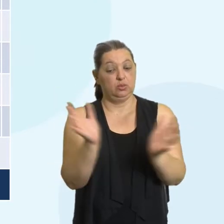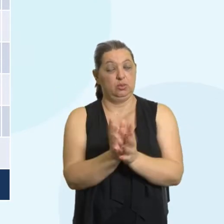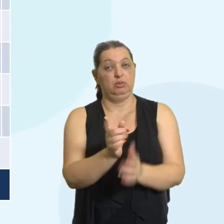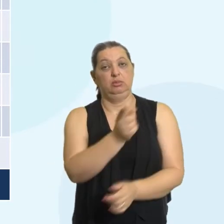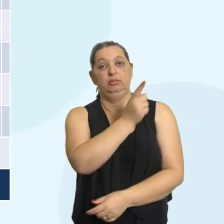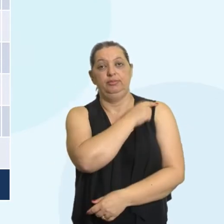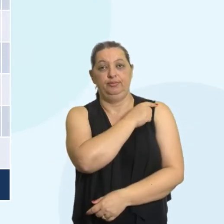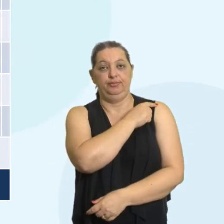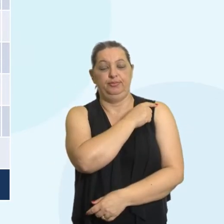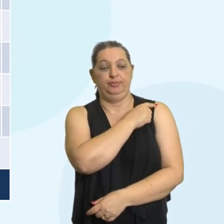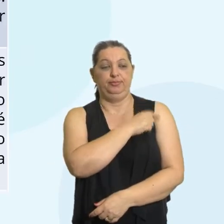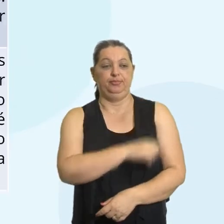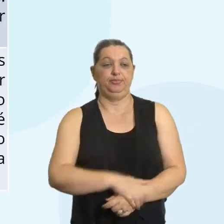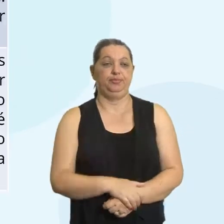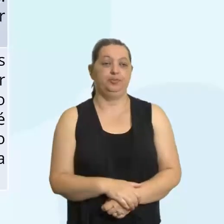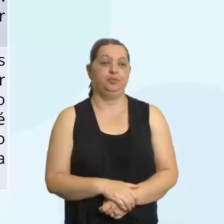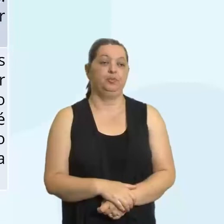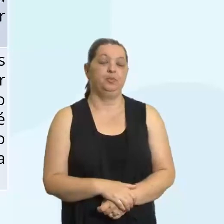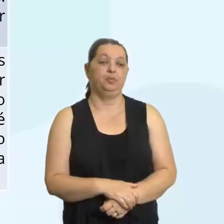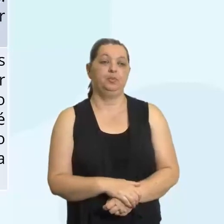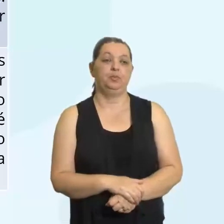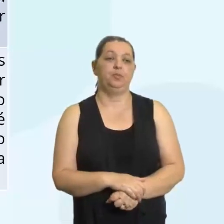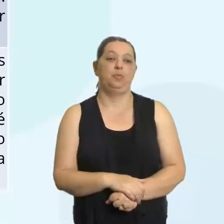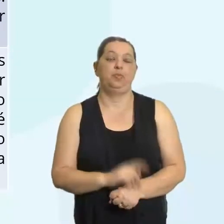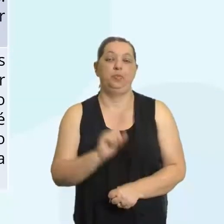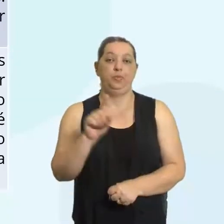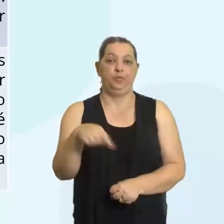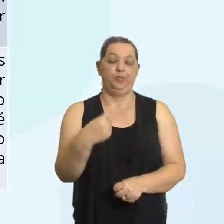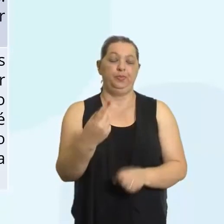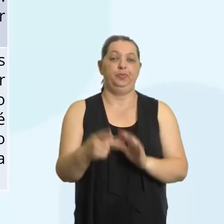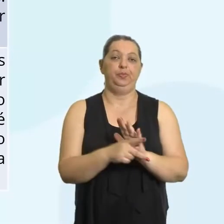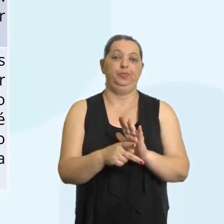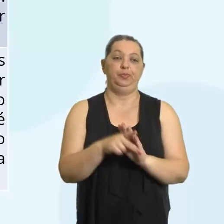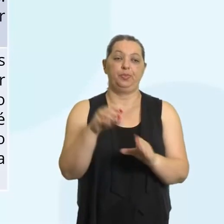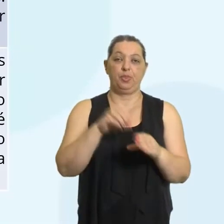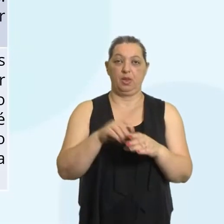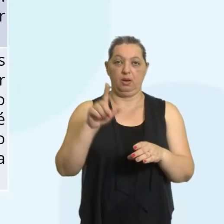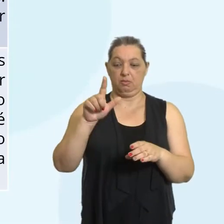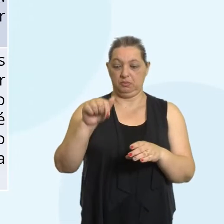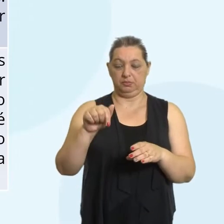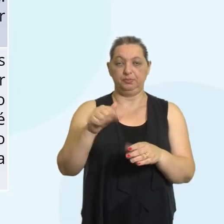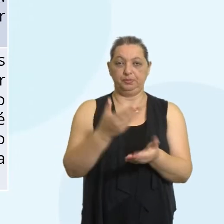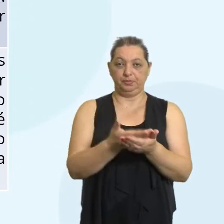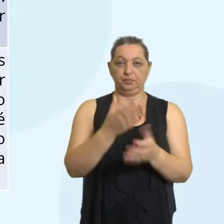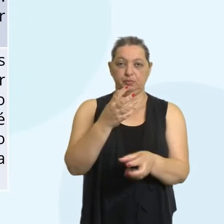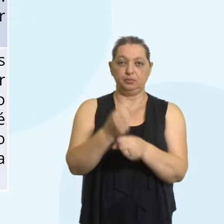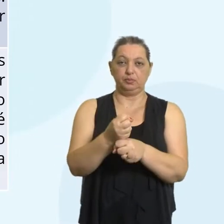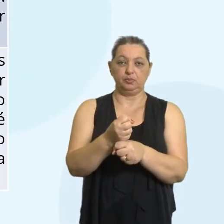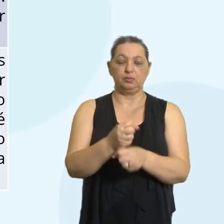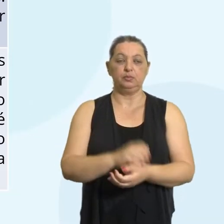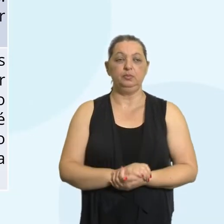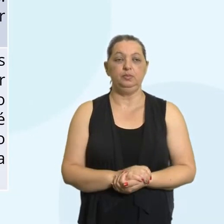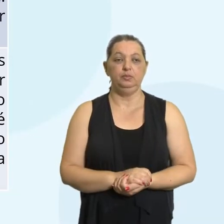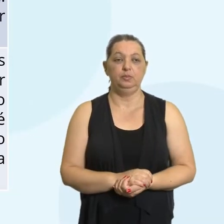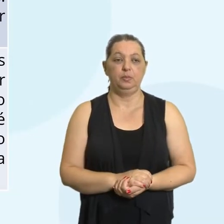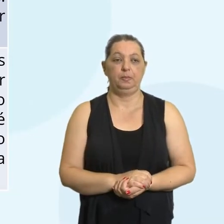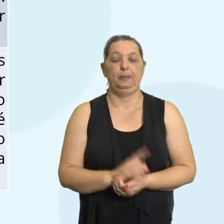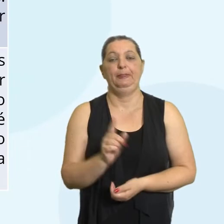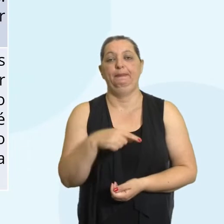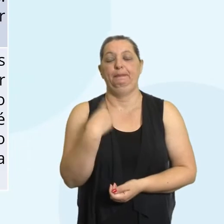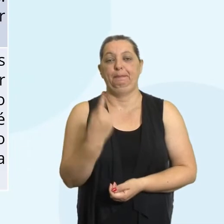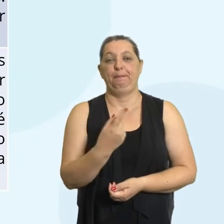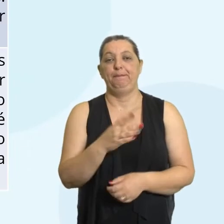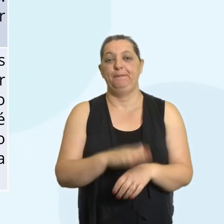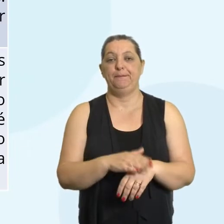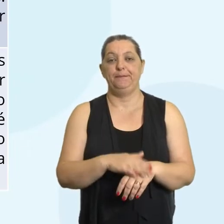ensino médio próximo slide por favor dentro dessa 17 aulas e a gente